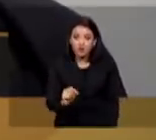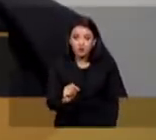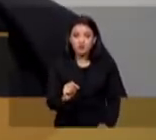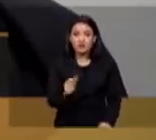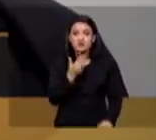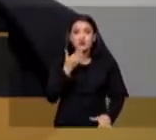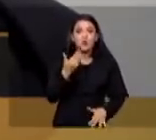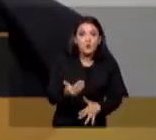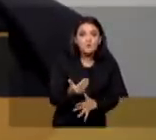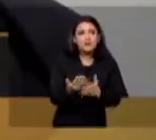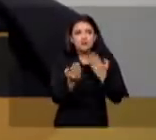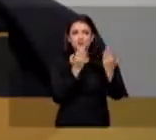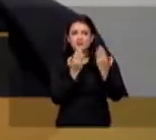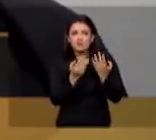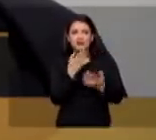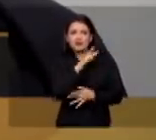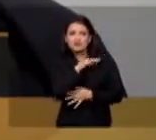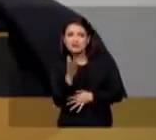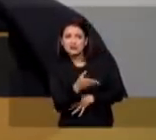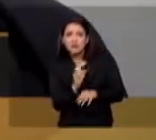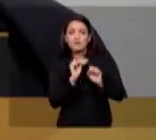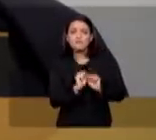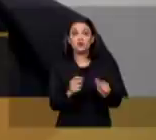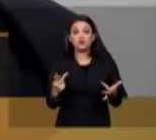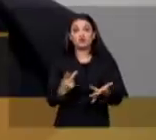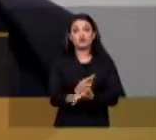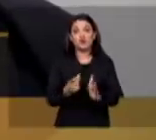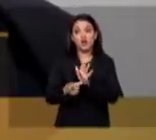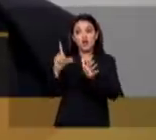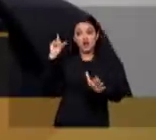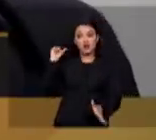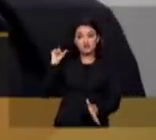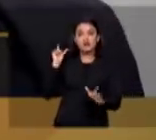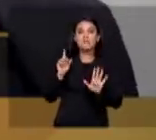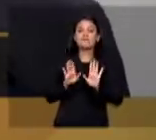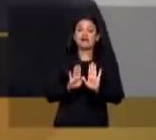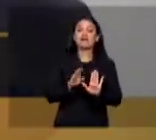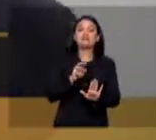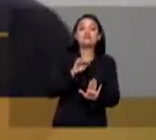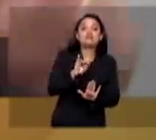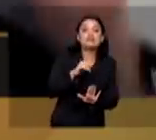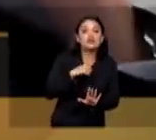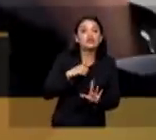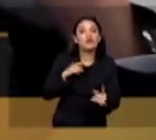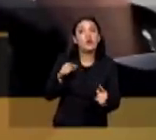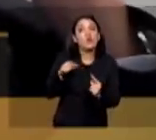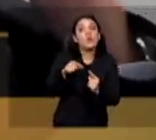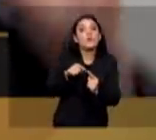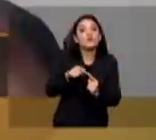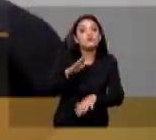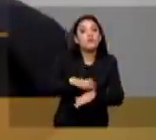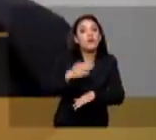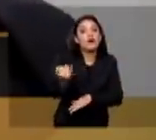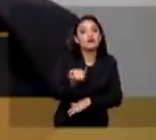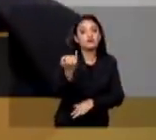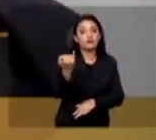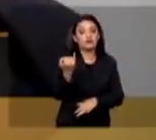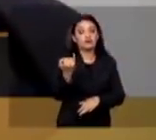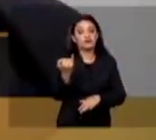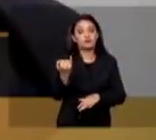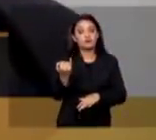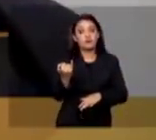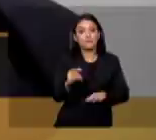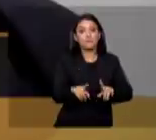suspeição precederá a qualquer uma outra, salvo quando fundada em motivo superveniente.